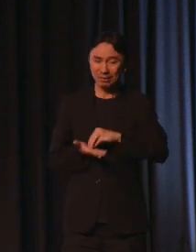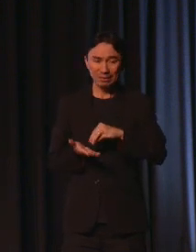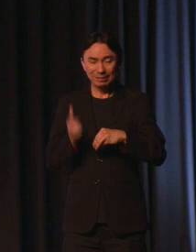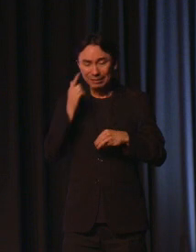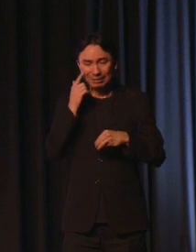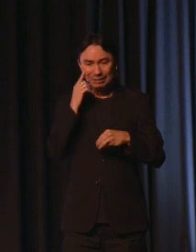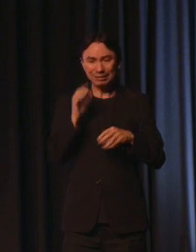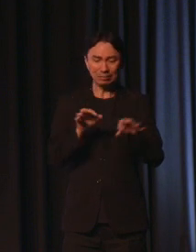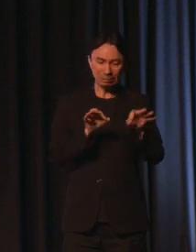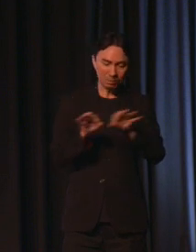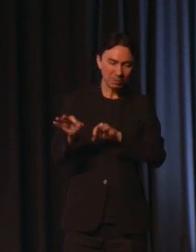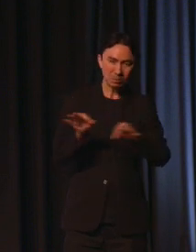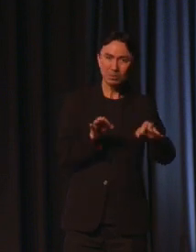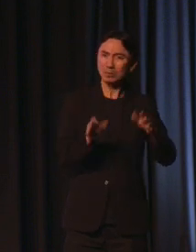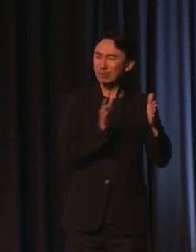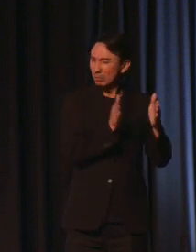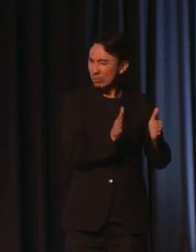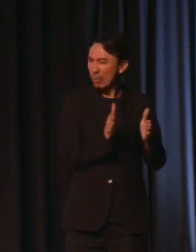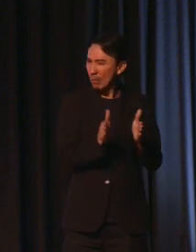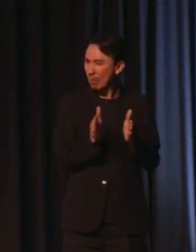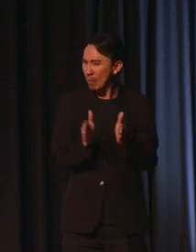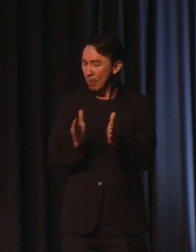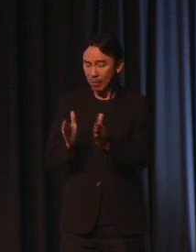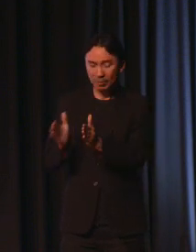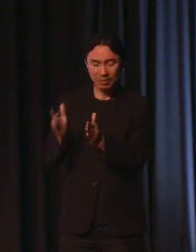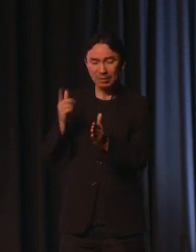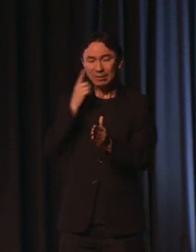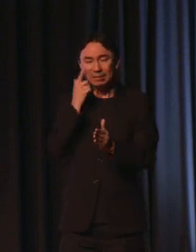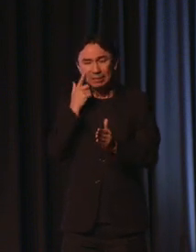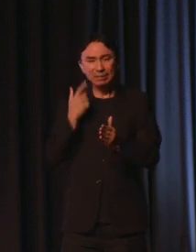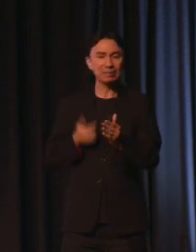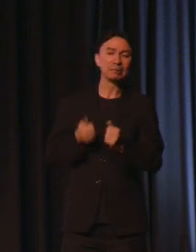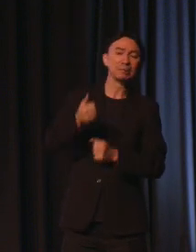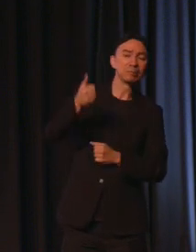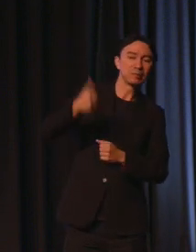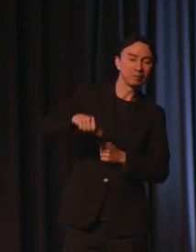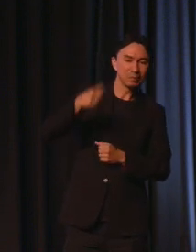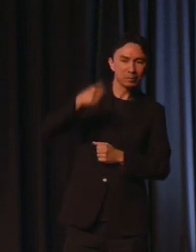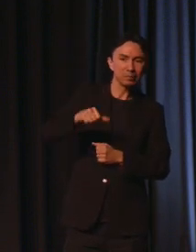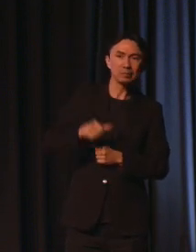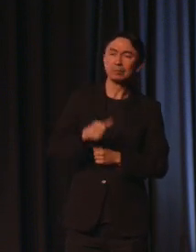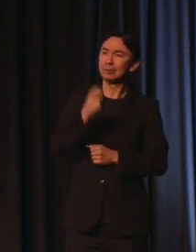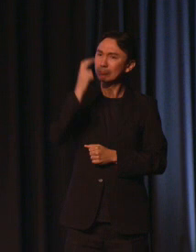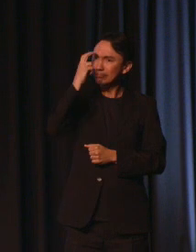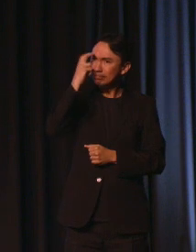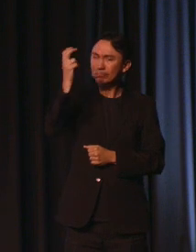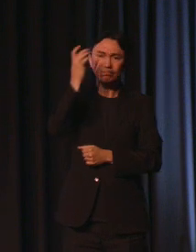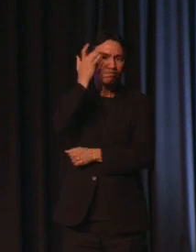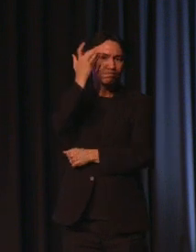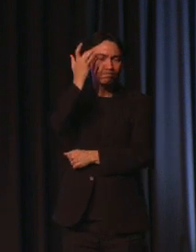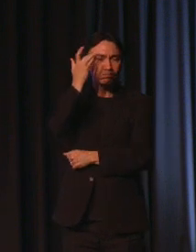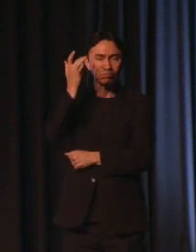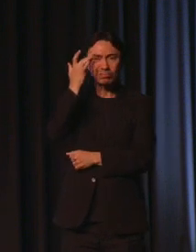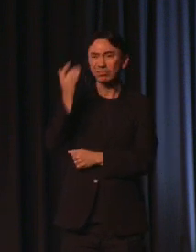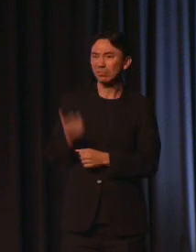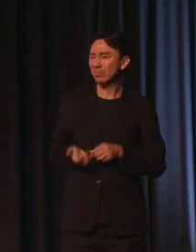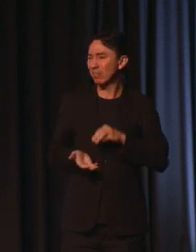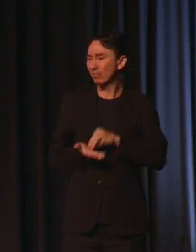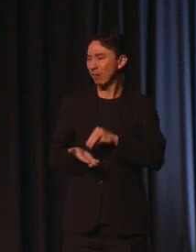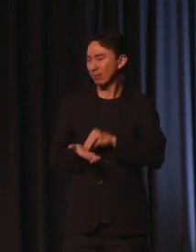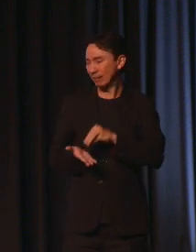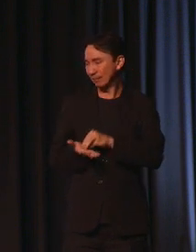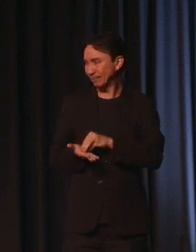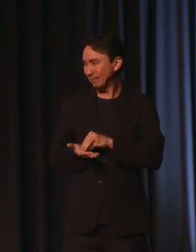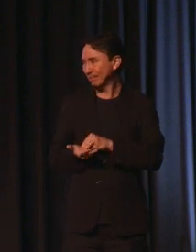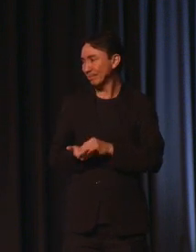então, toda uma avaliação mais conscientizada, uma avaliação mais concreta daquilo que a